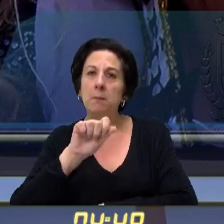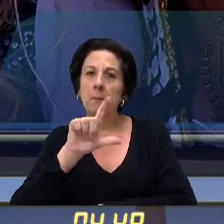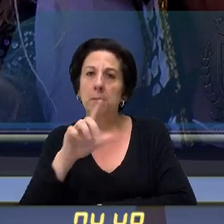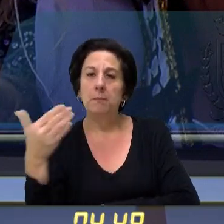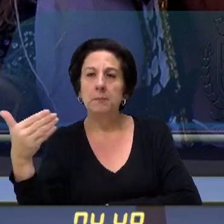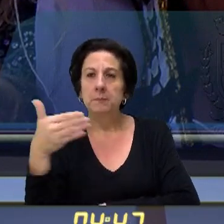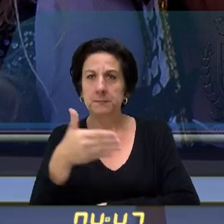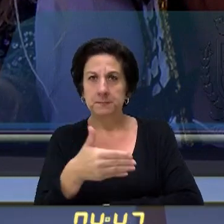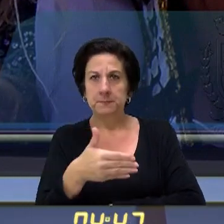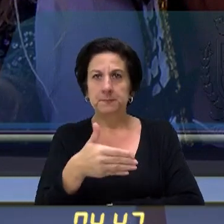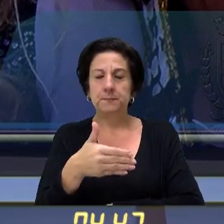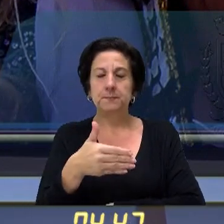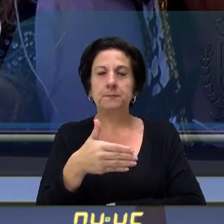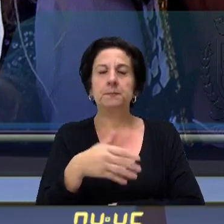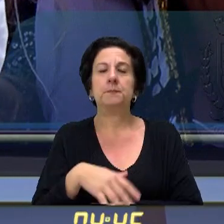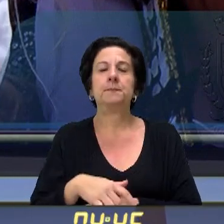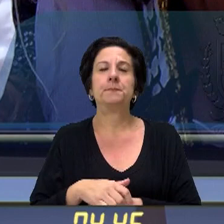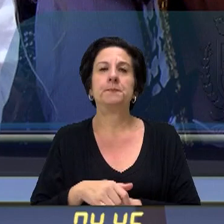presente,